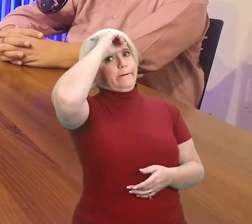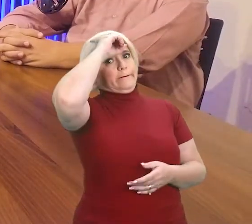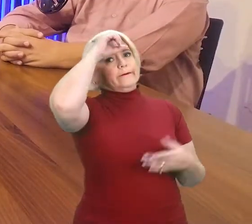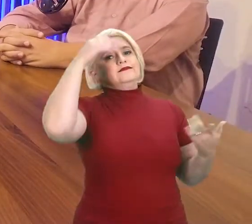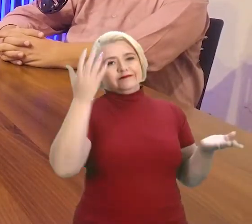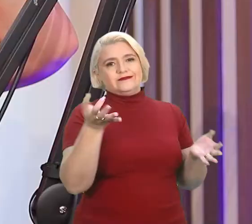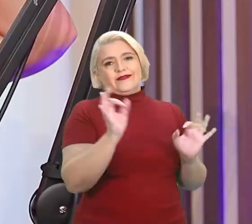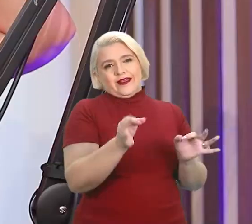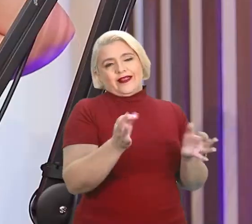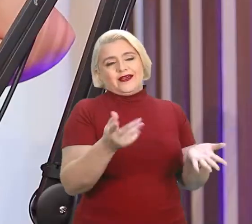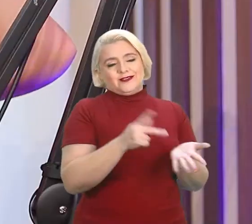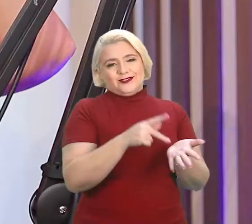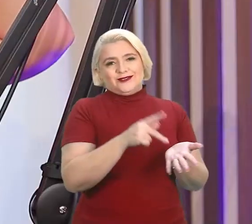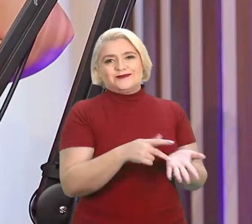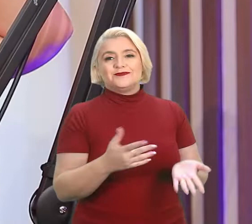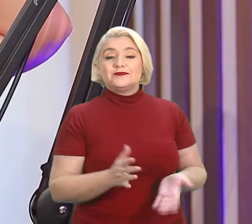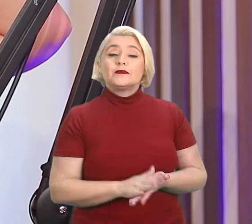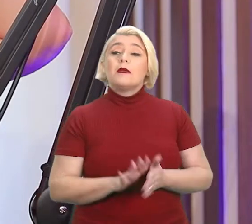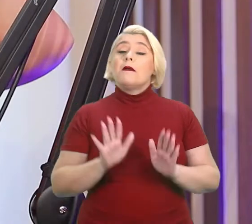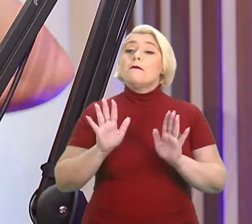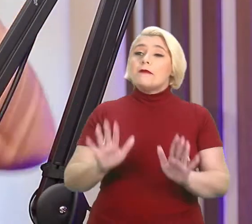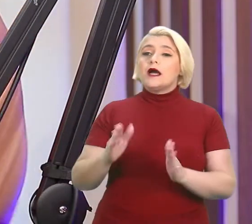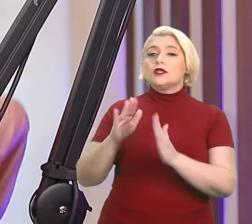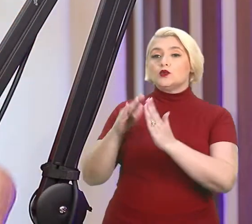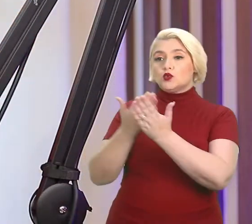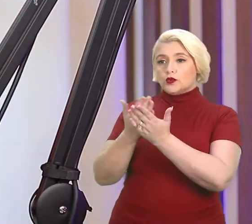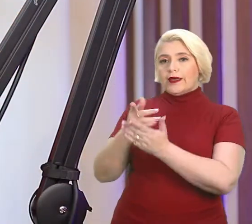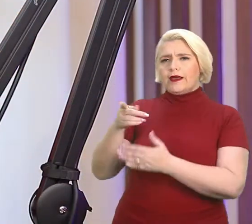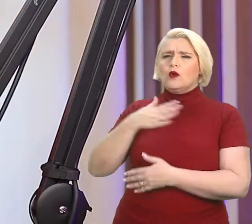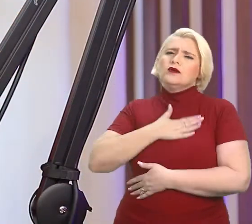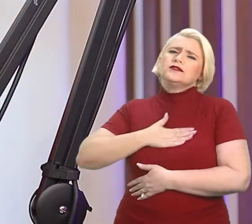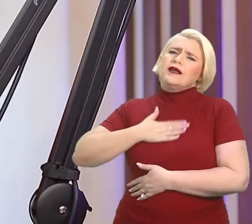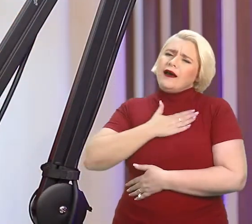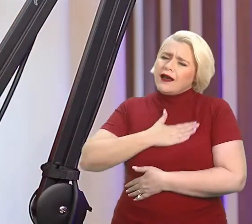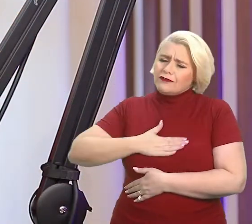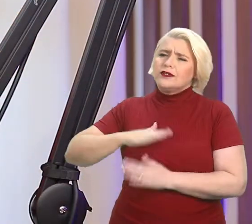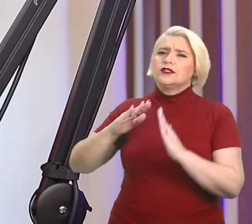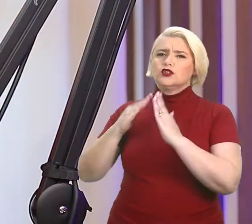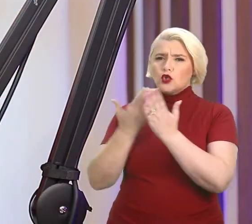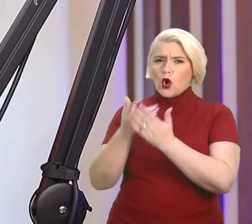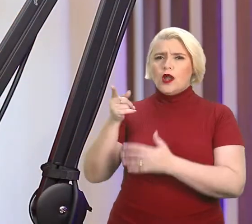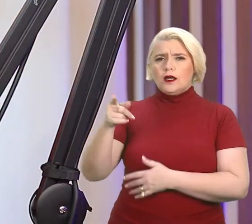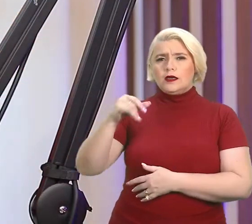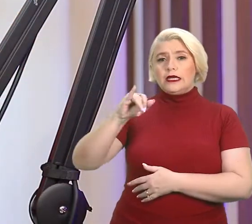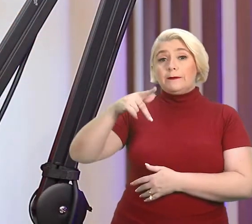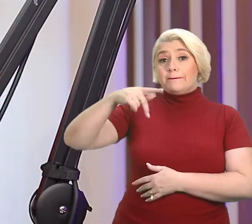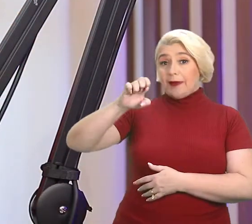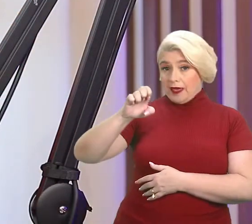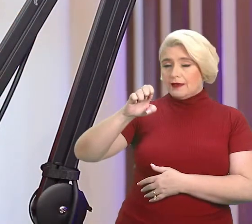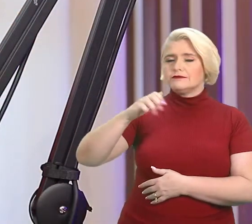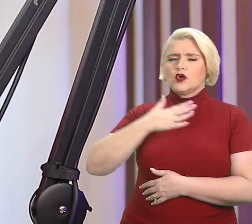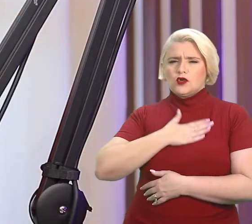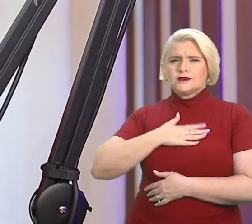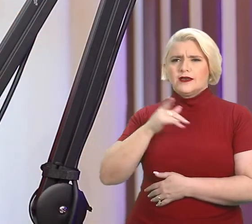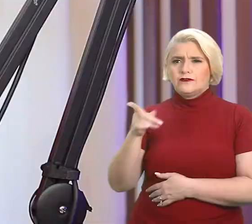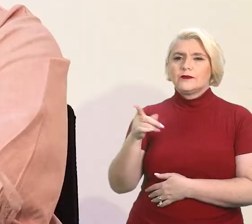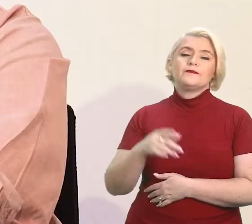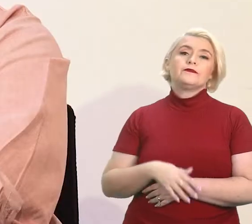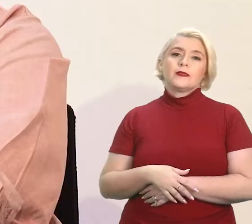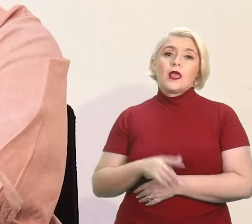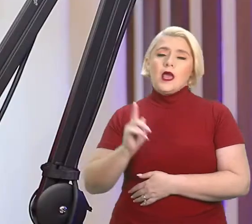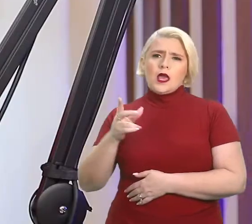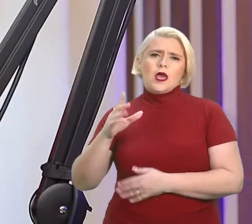Verdade, Antônio. Mas aí eu estudei lá, eu gostava muito dessa escola. Era uma escola. É uma escola, né?